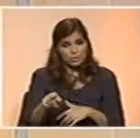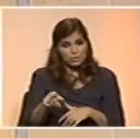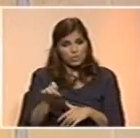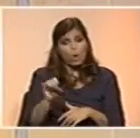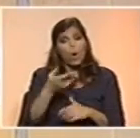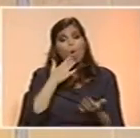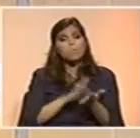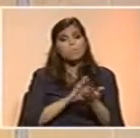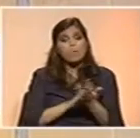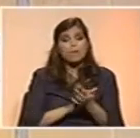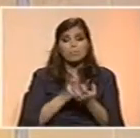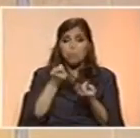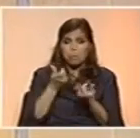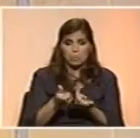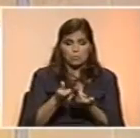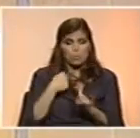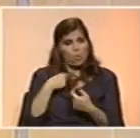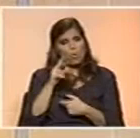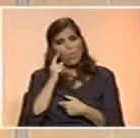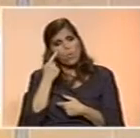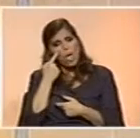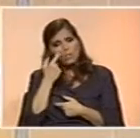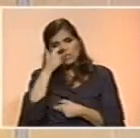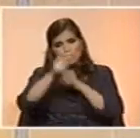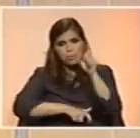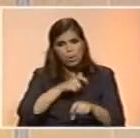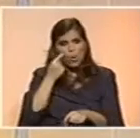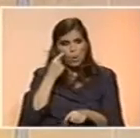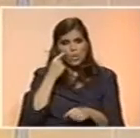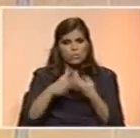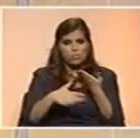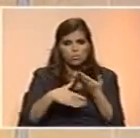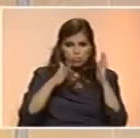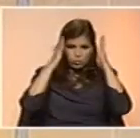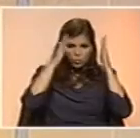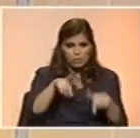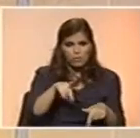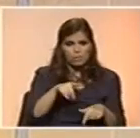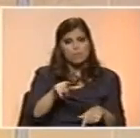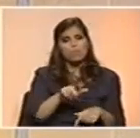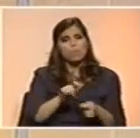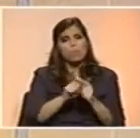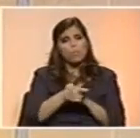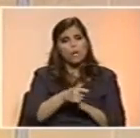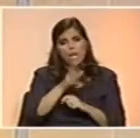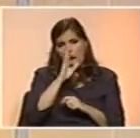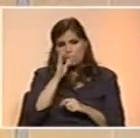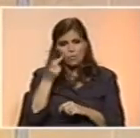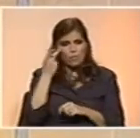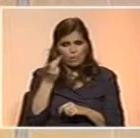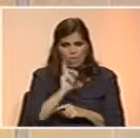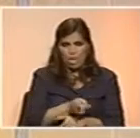pequenos restaurantes, que eu conheço as pessoas, vejo como conheço o cozinheiro. E sim, assim já há uma mudança interage. De estilo de vida, não é? Sim,